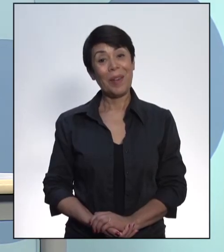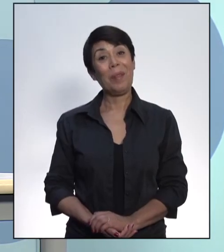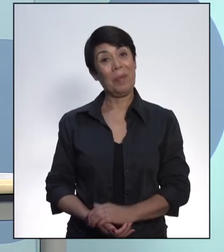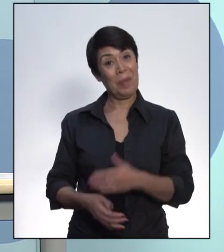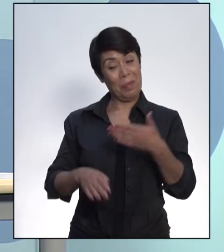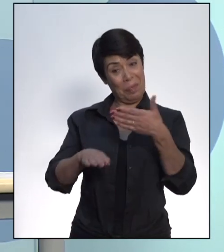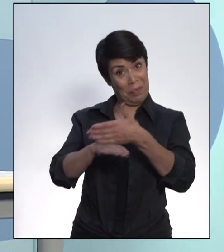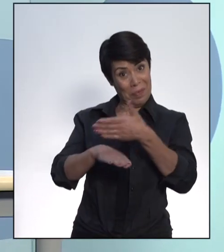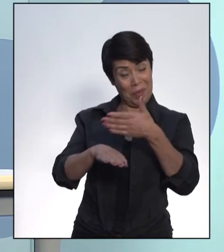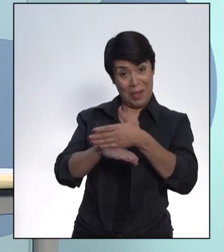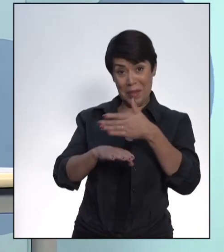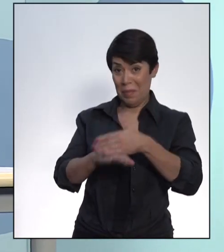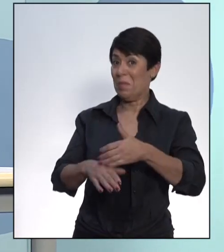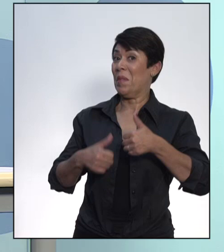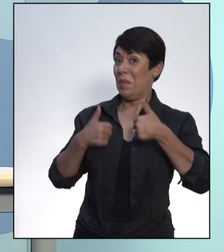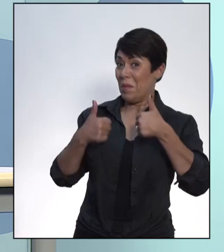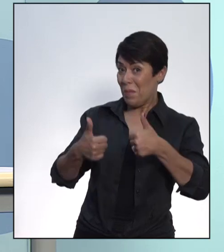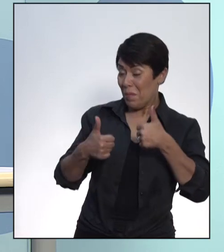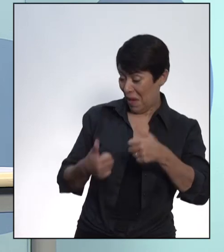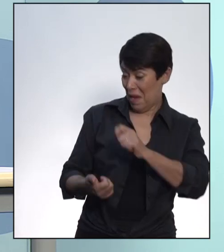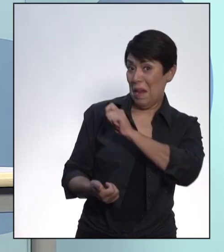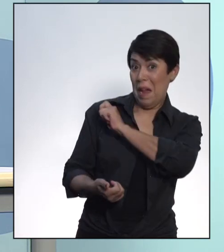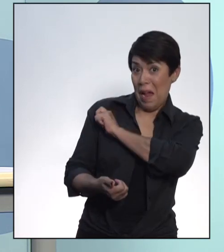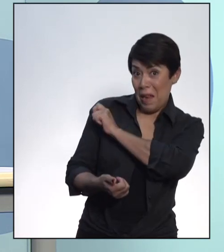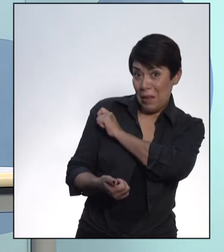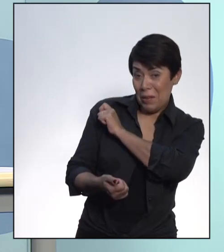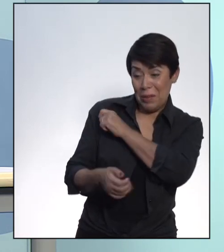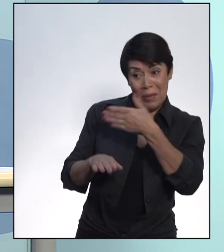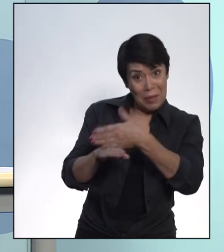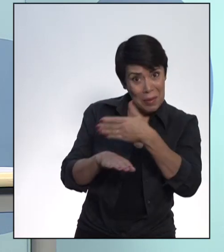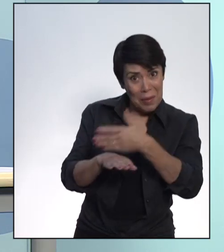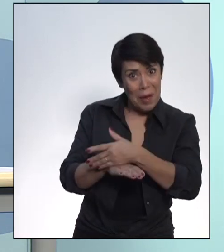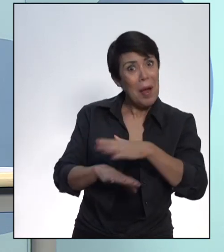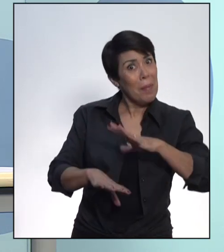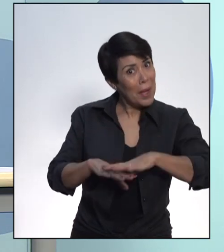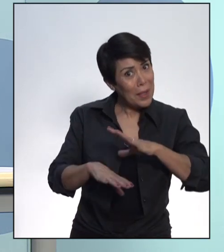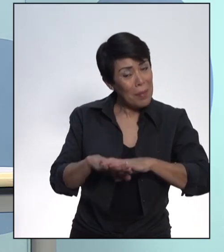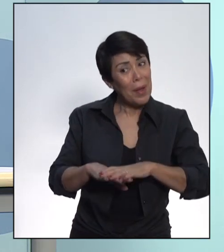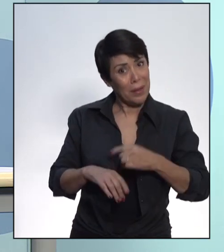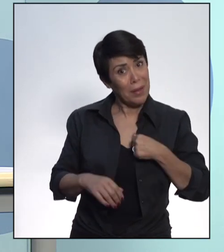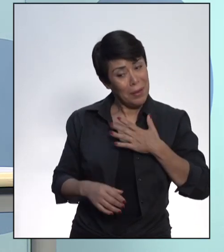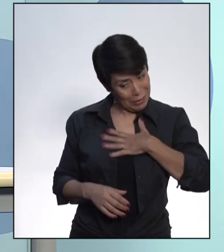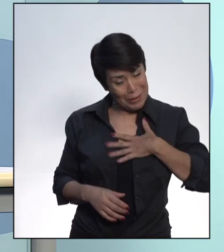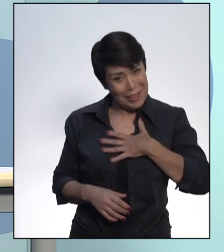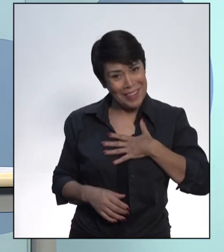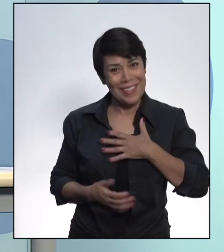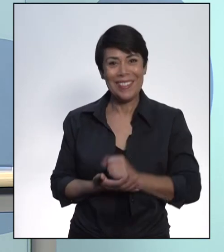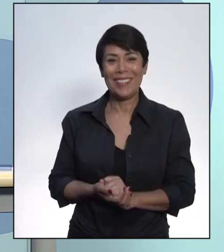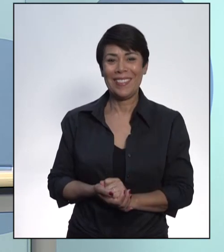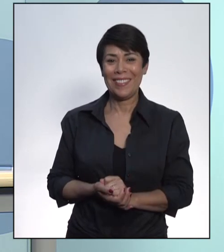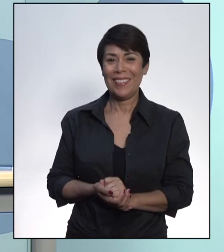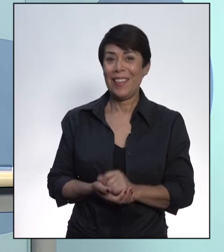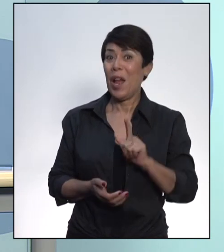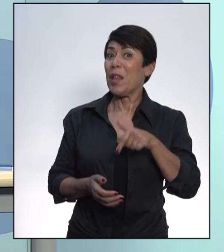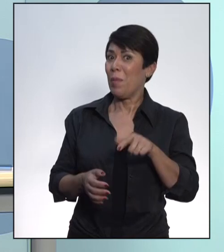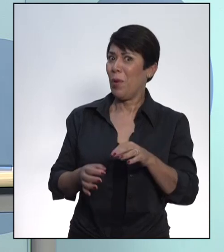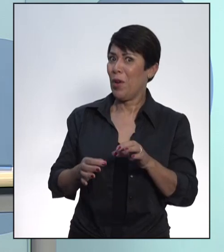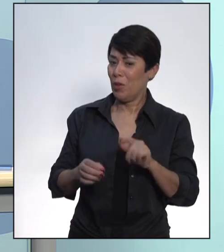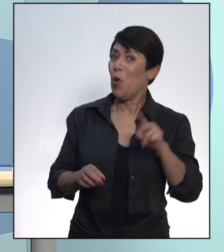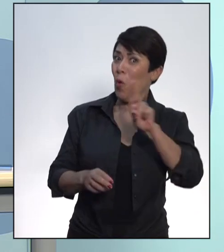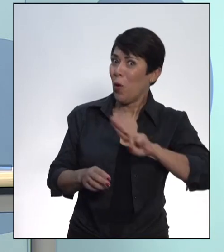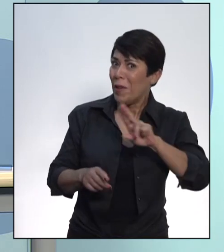boa participação dos alunos. Eles estão aí, ó, na matemática, tô gostando, hein? Depois eu vou aplicar tudo na física isso aí, hein?